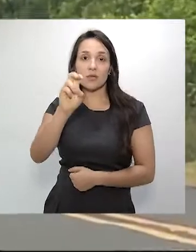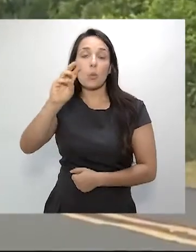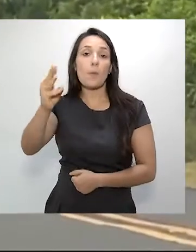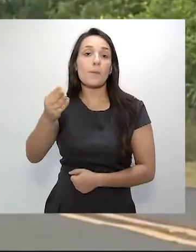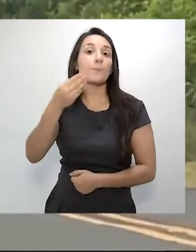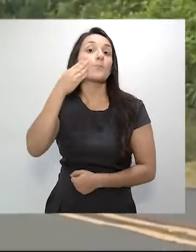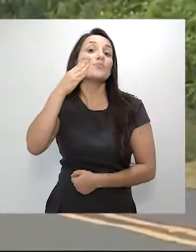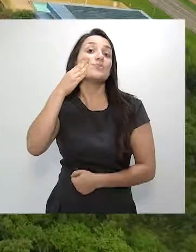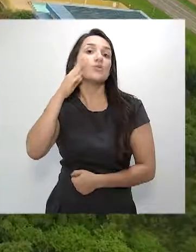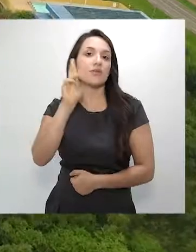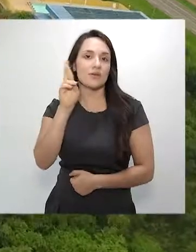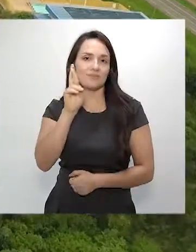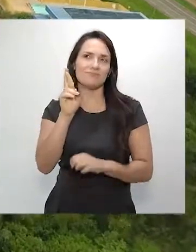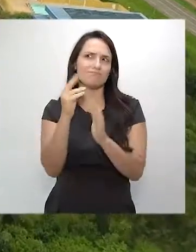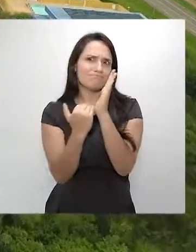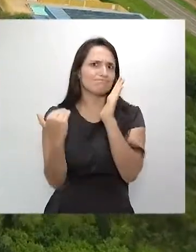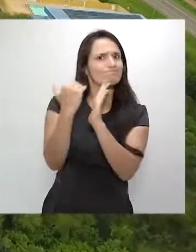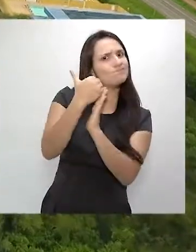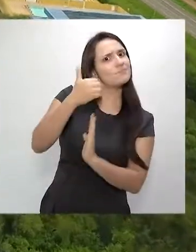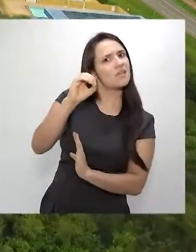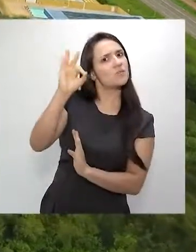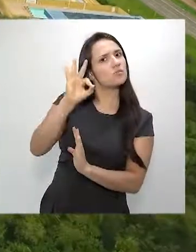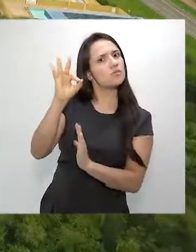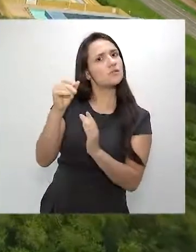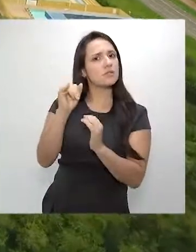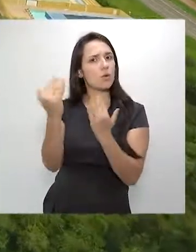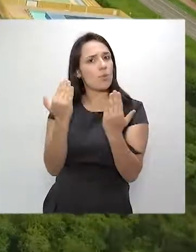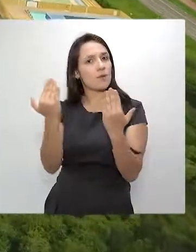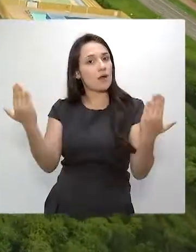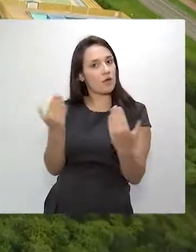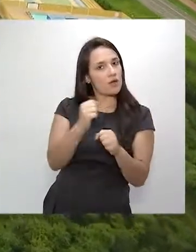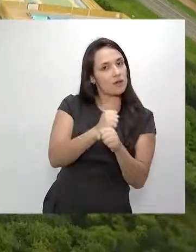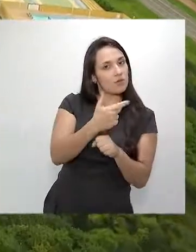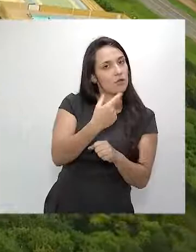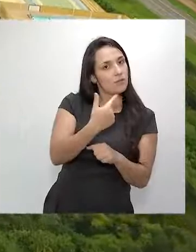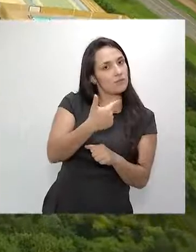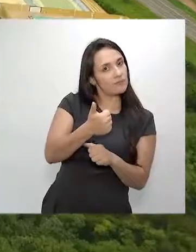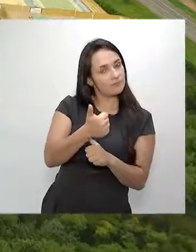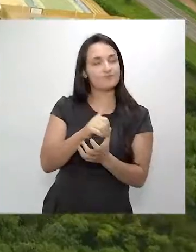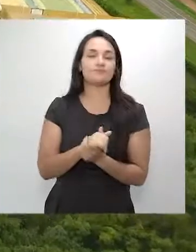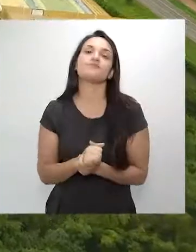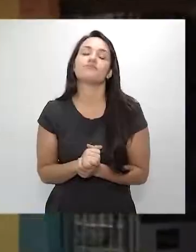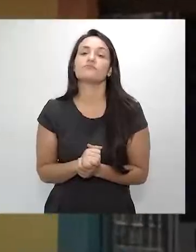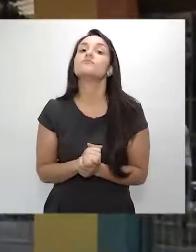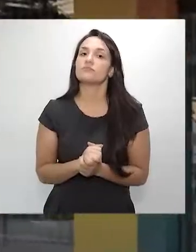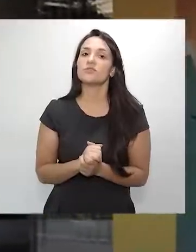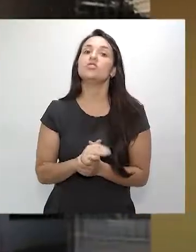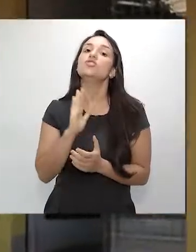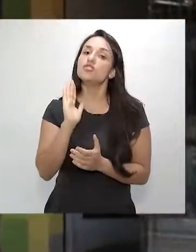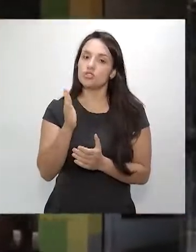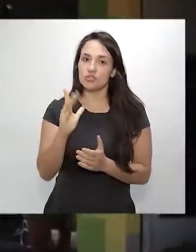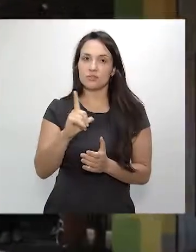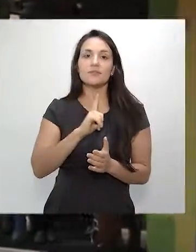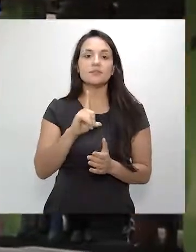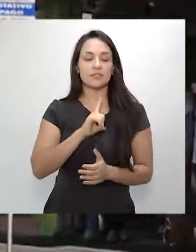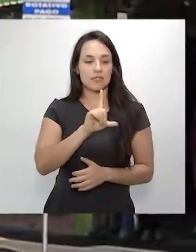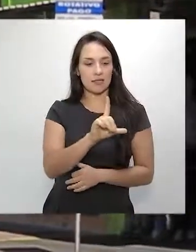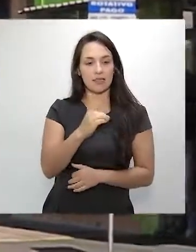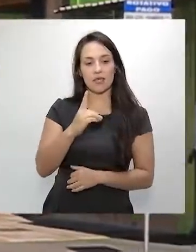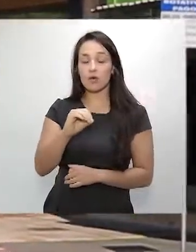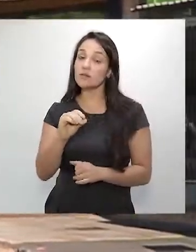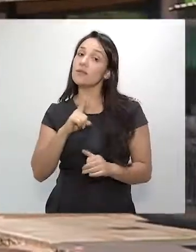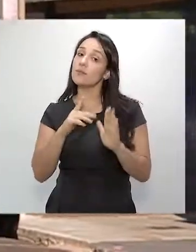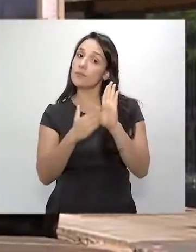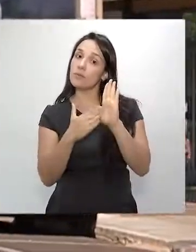bilhões e meio de reais, uma alta de quase 10% se comparado ao atual exercício. O governo já prevê na